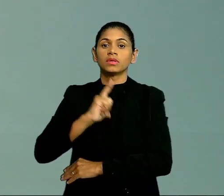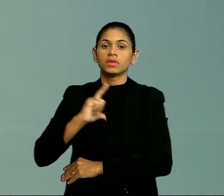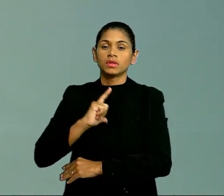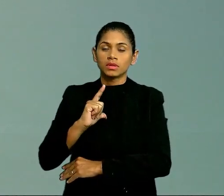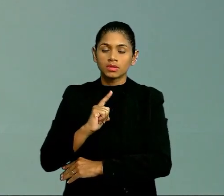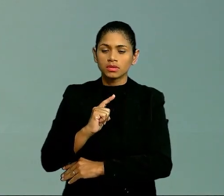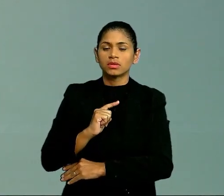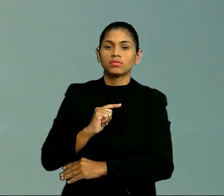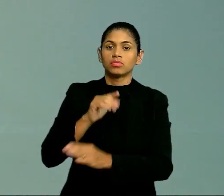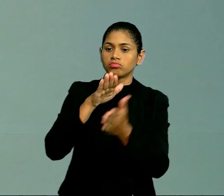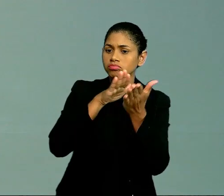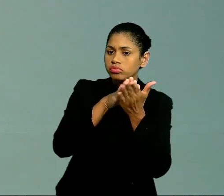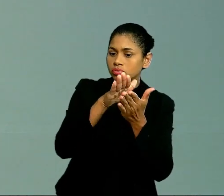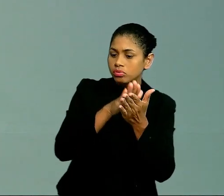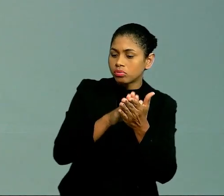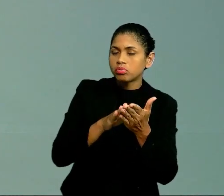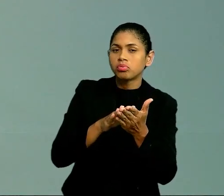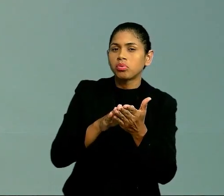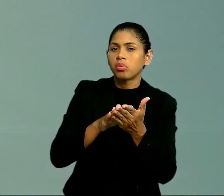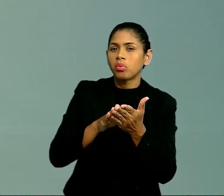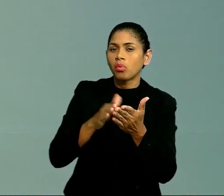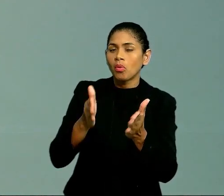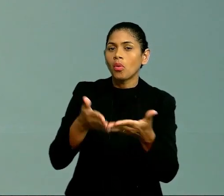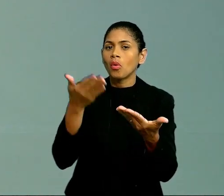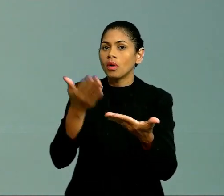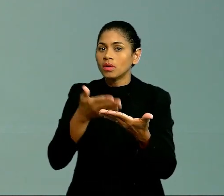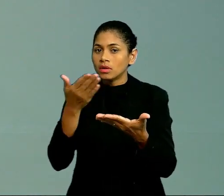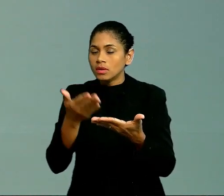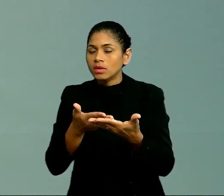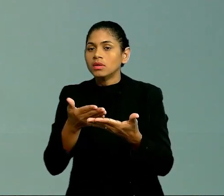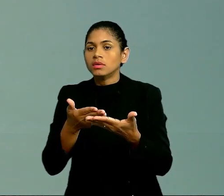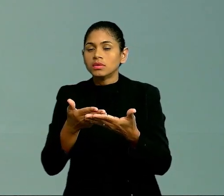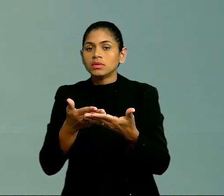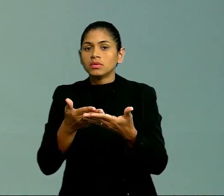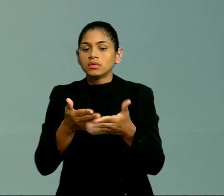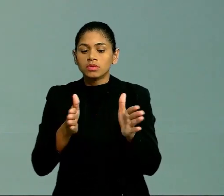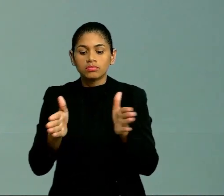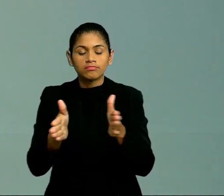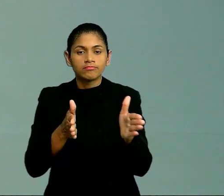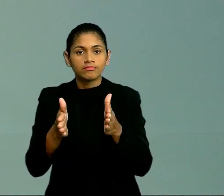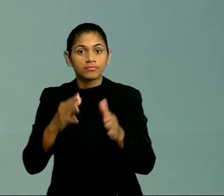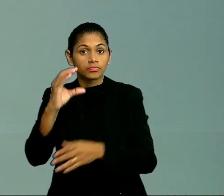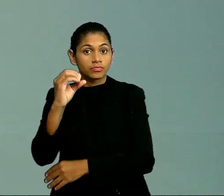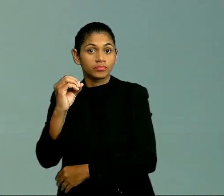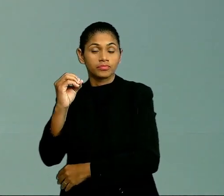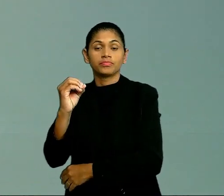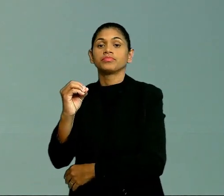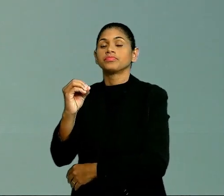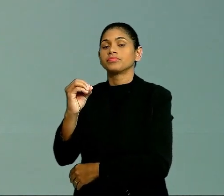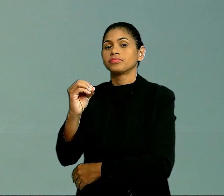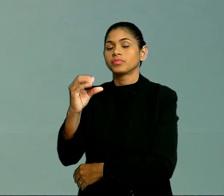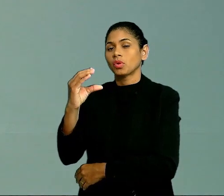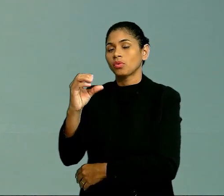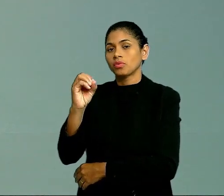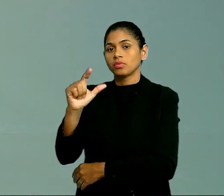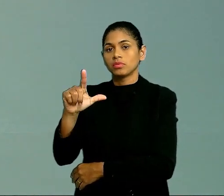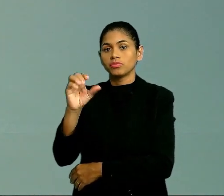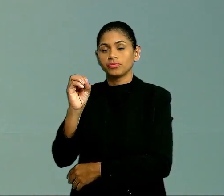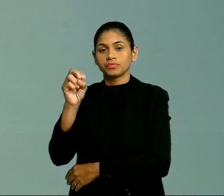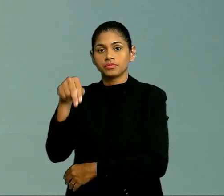uma produção que se situa aí no período colonial e a gente tem a produção nacional.